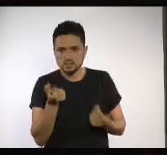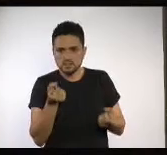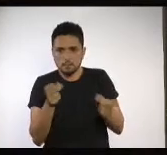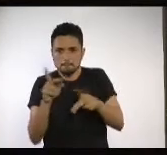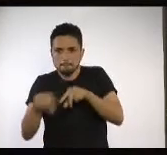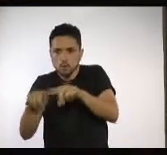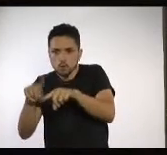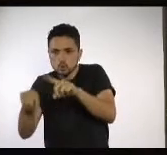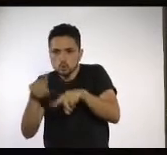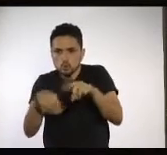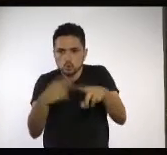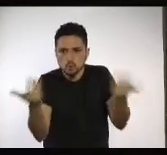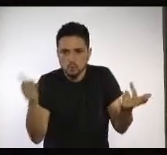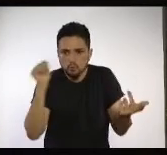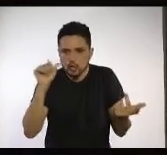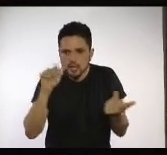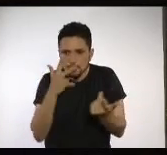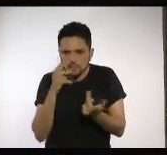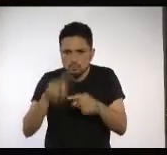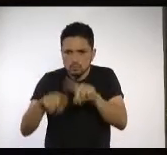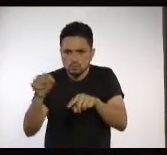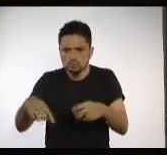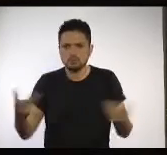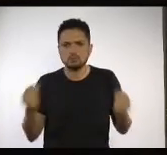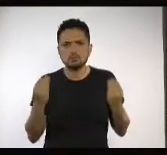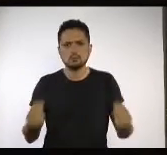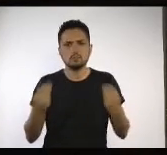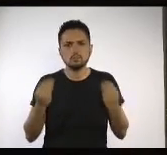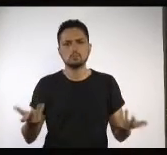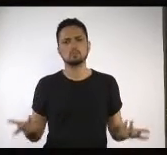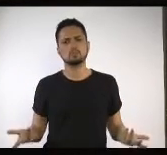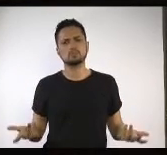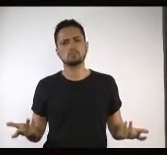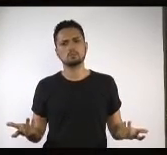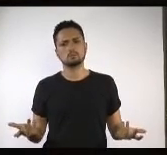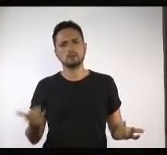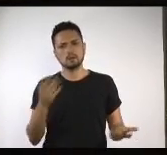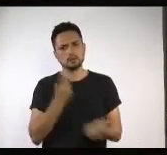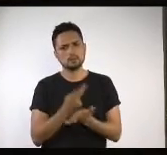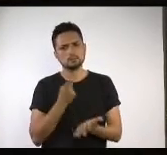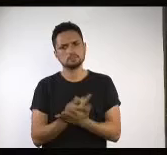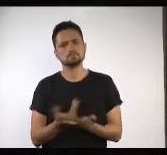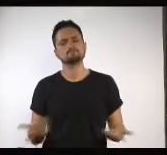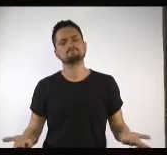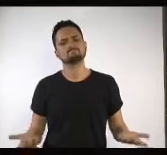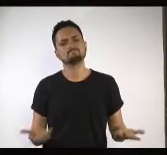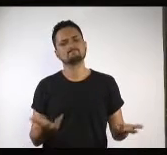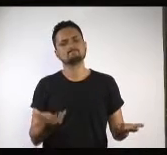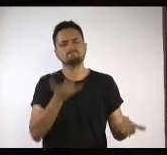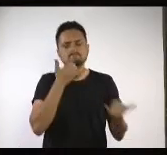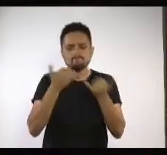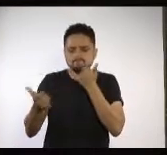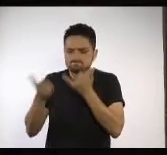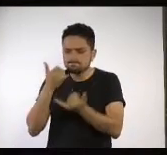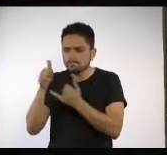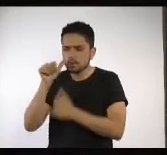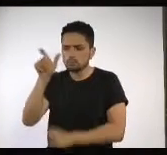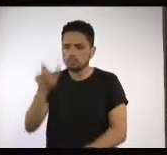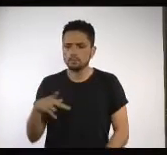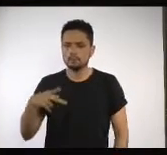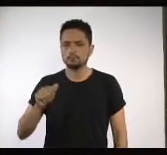critério daquele ou daquela que fornece a informação. Por isso, toda a minha solidariedade à Patrícia e toda a minha